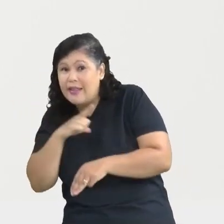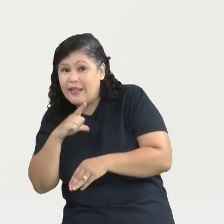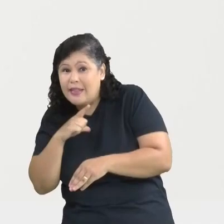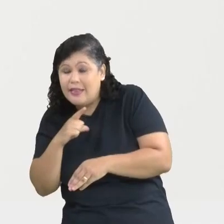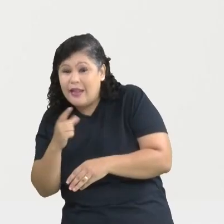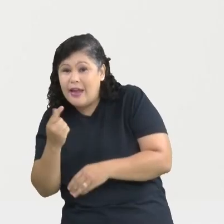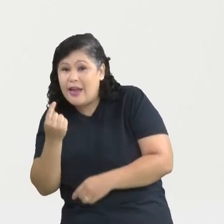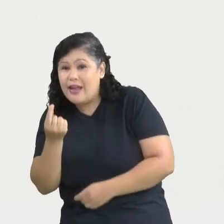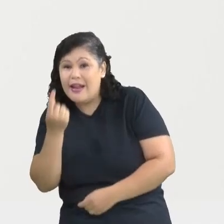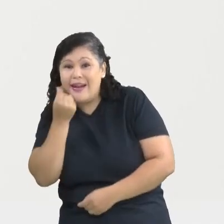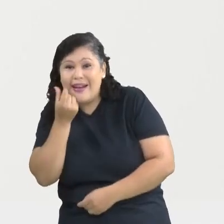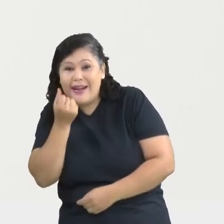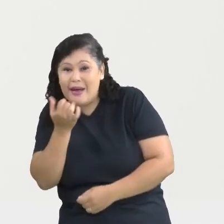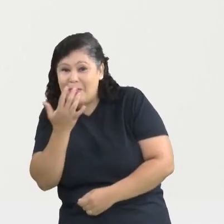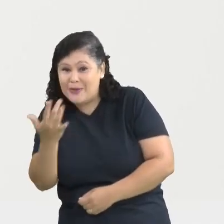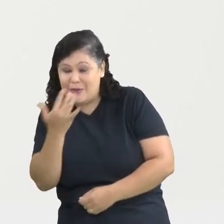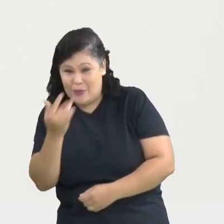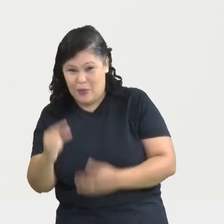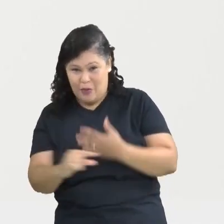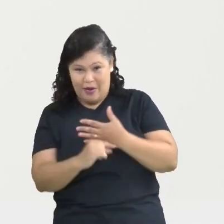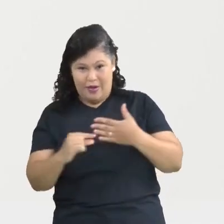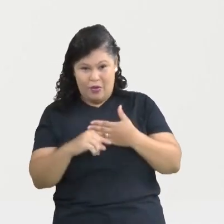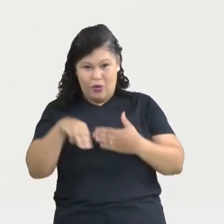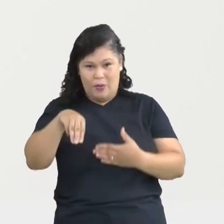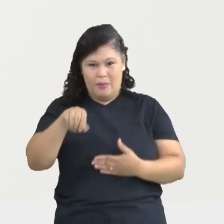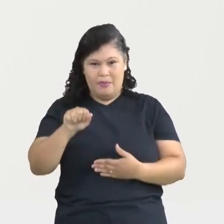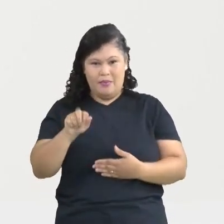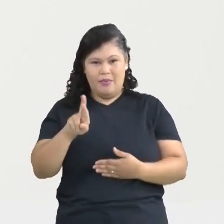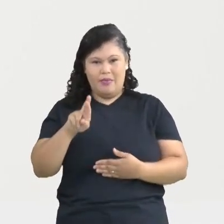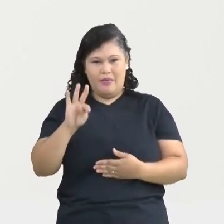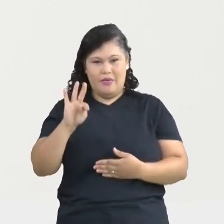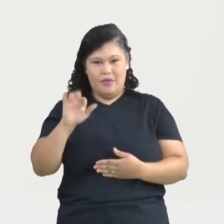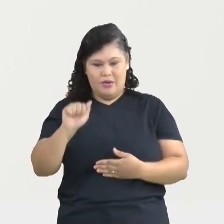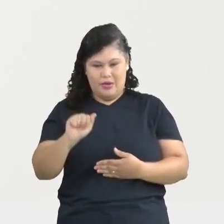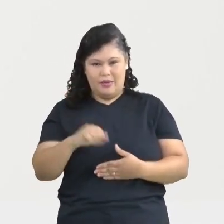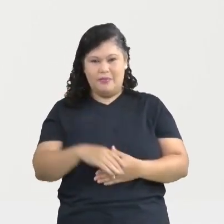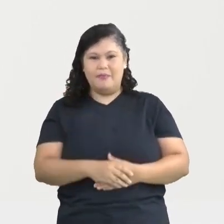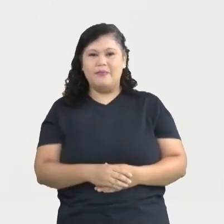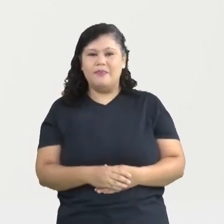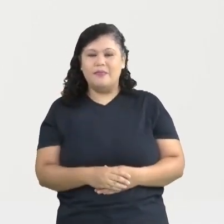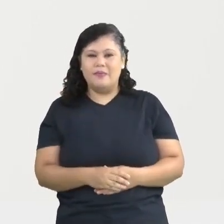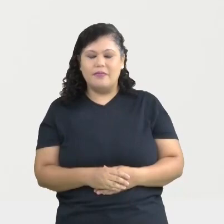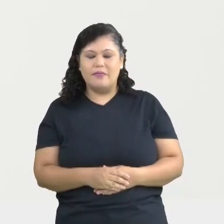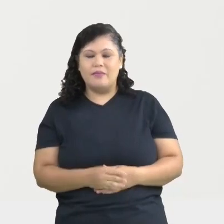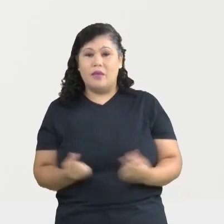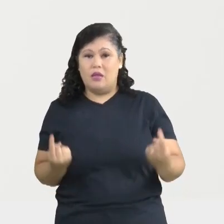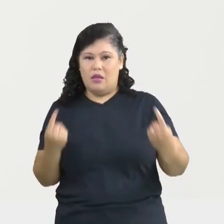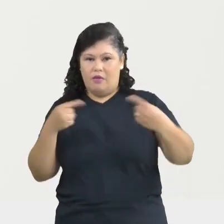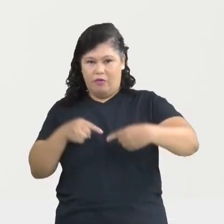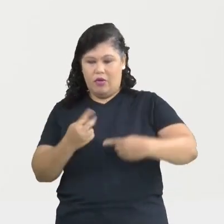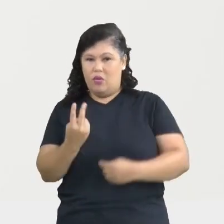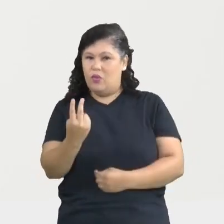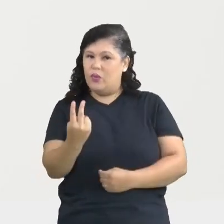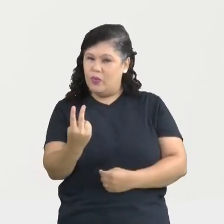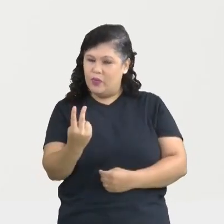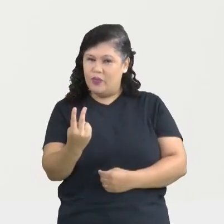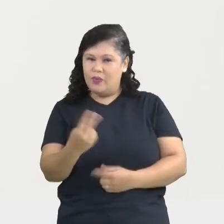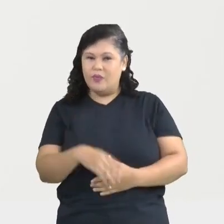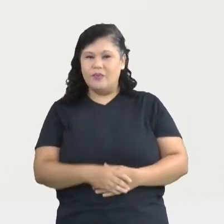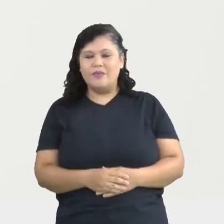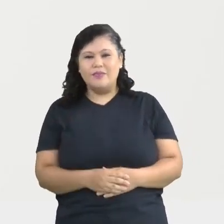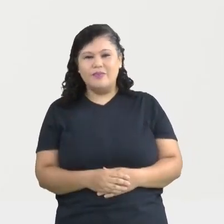cor. Marta Medeiros. Vamos para o nosso próximo desafio. Desafio número